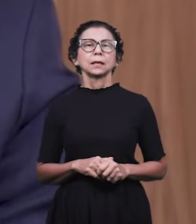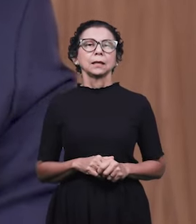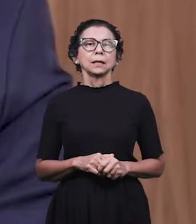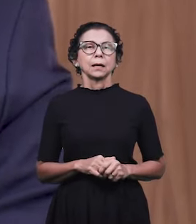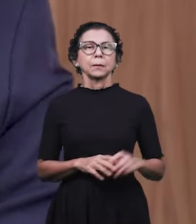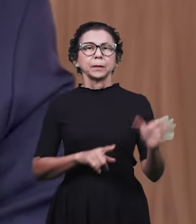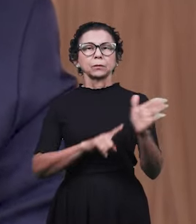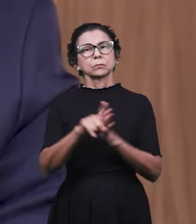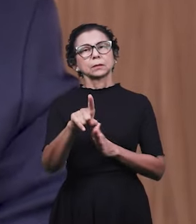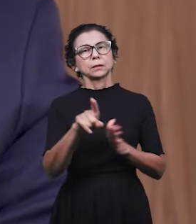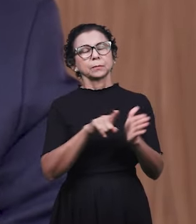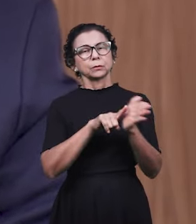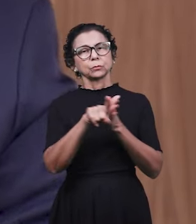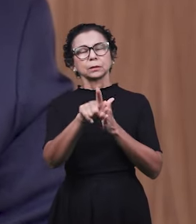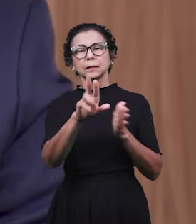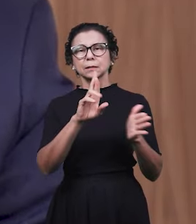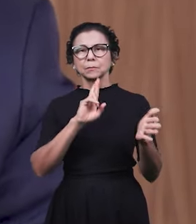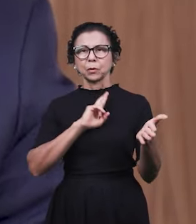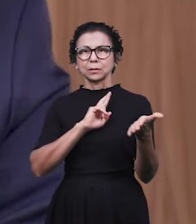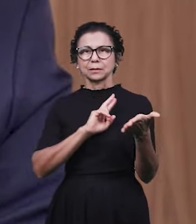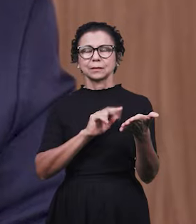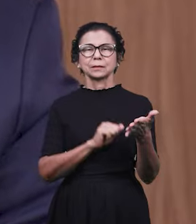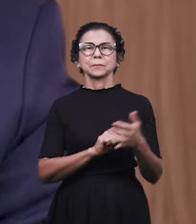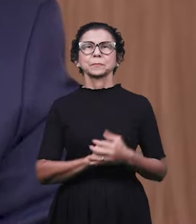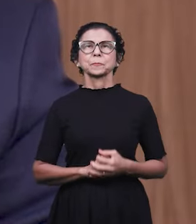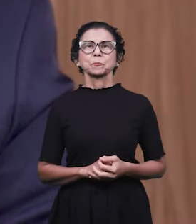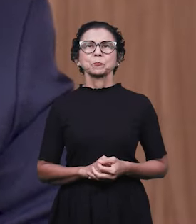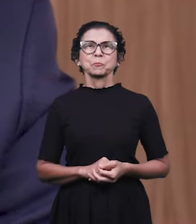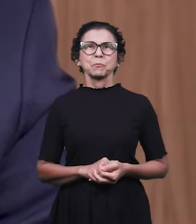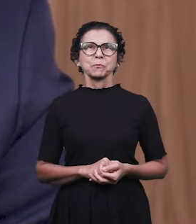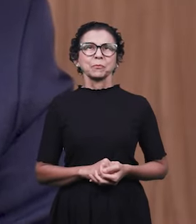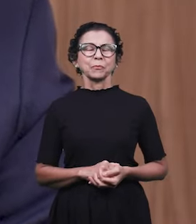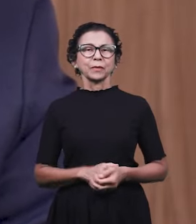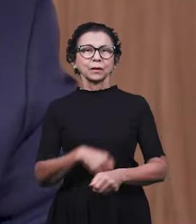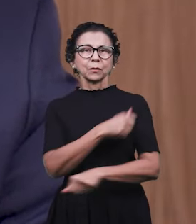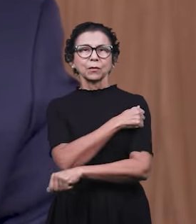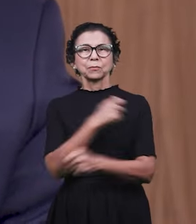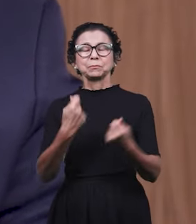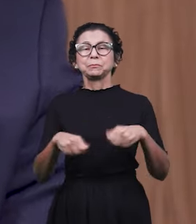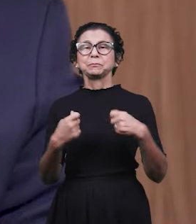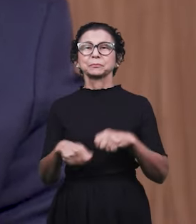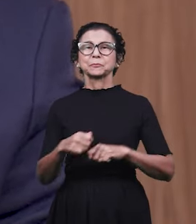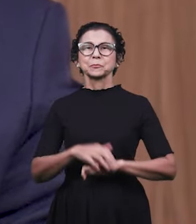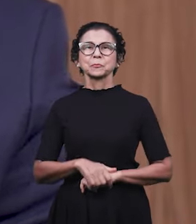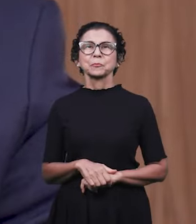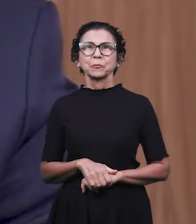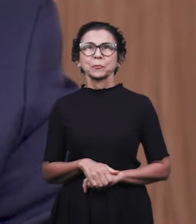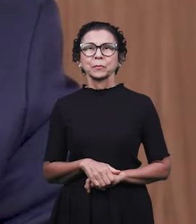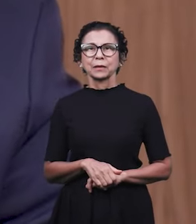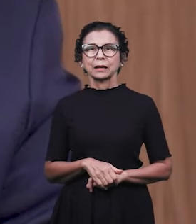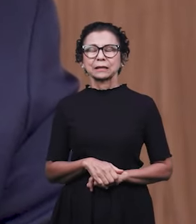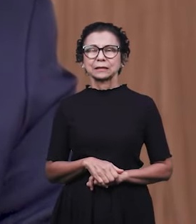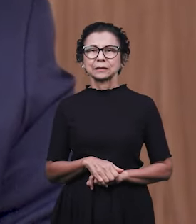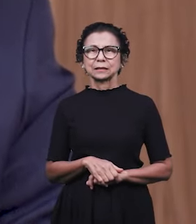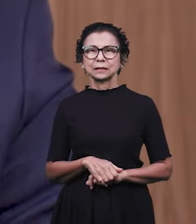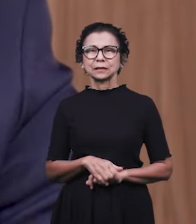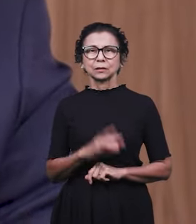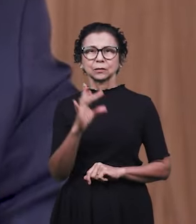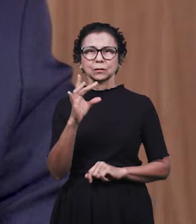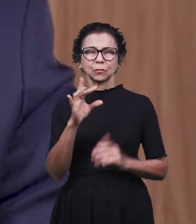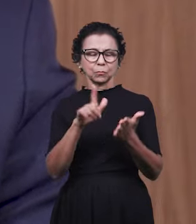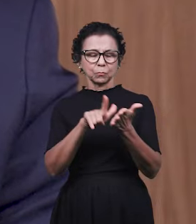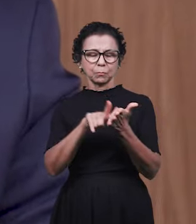Aí a gente sempre, na área de exatas, a gente sempre fala assim, né? O aluno ele precisa ter aquela folhinha de fórmulas, né? Ele vai